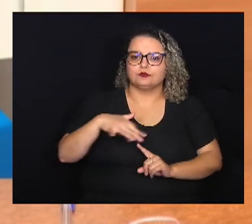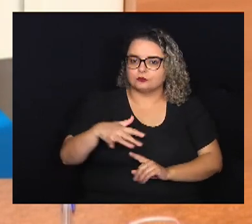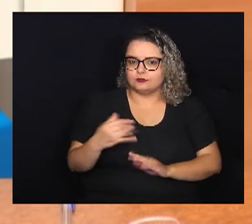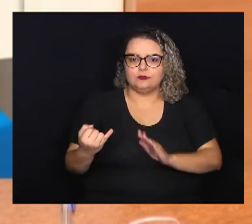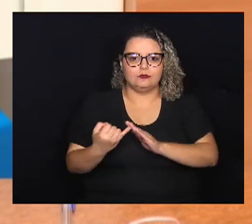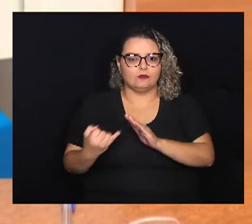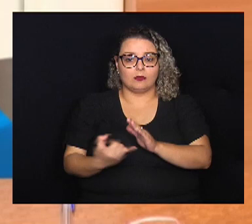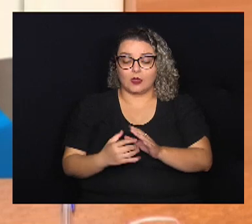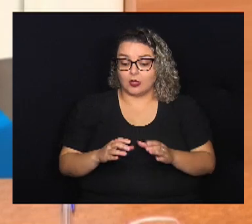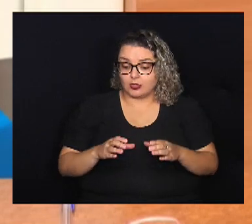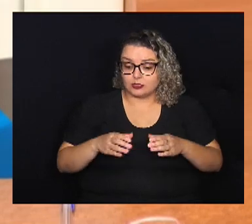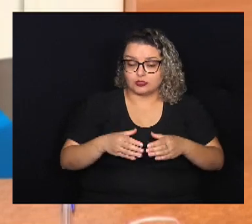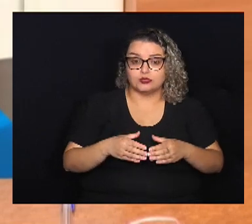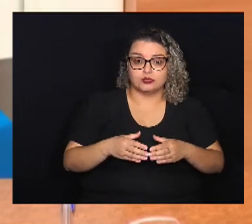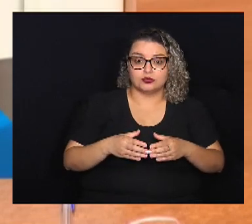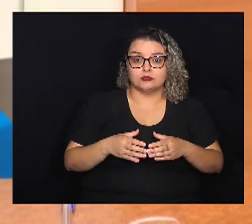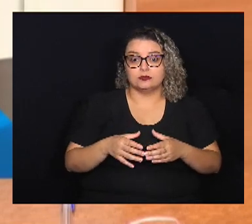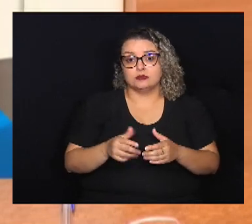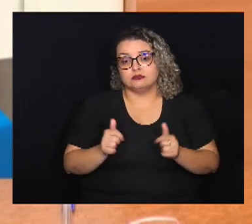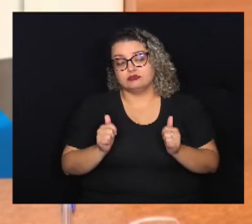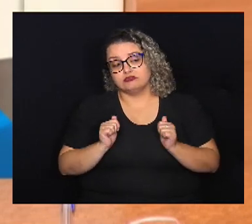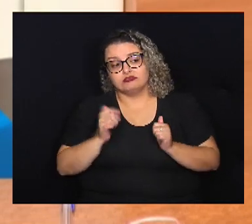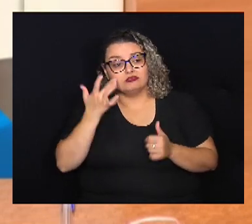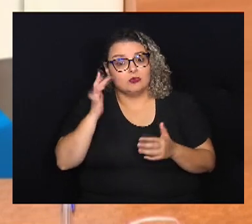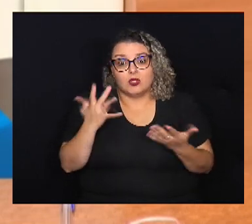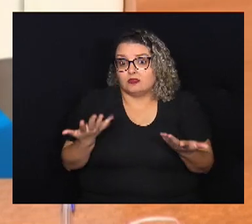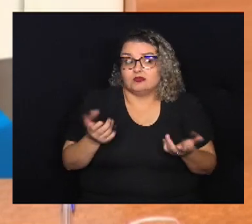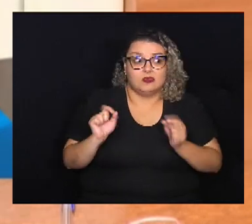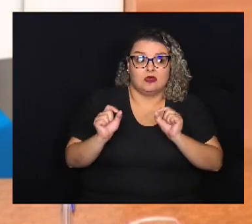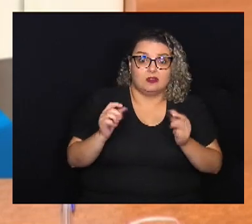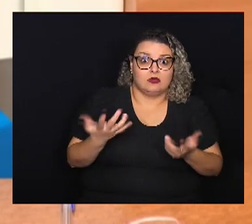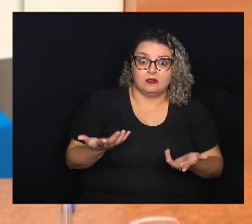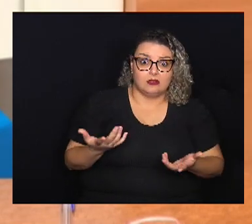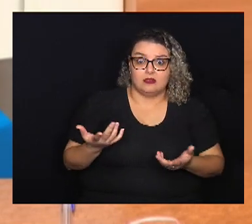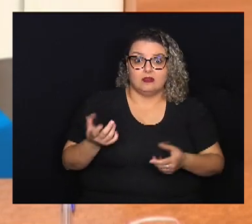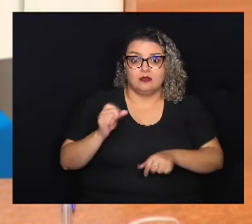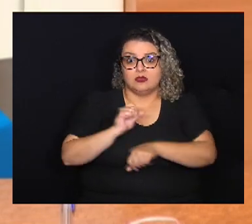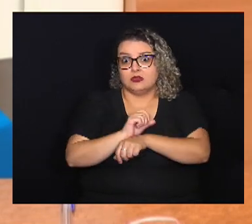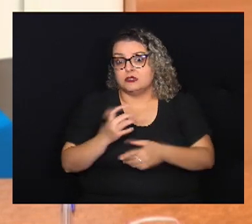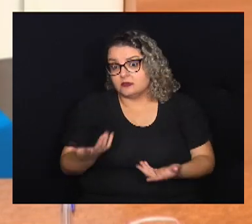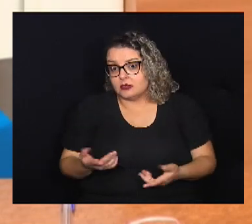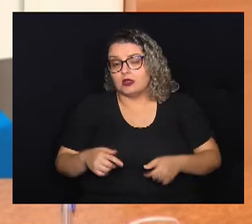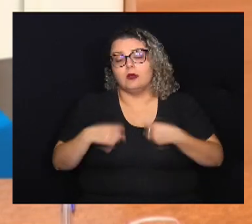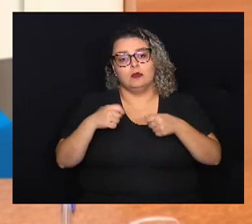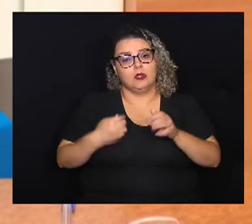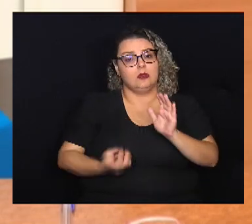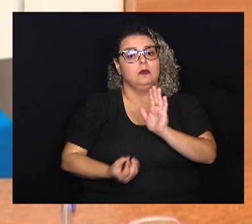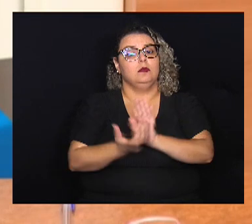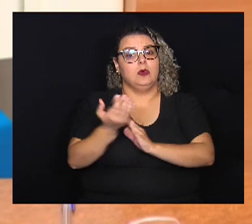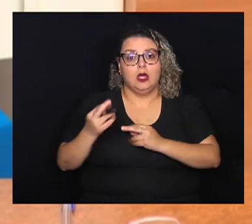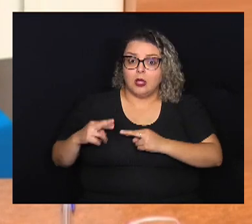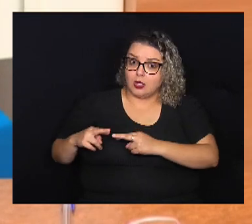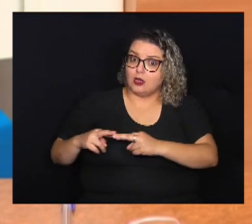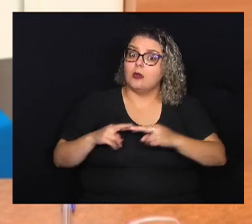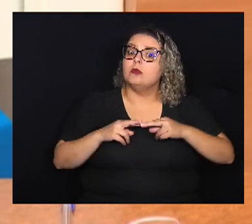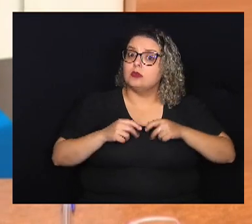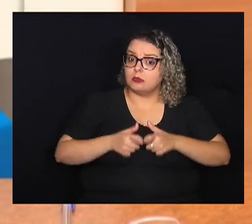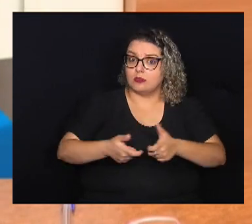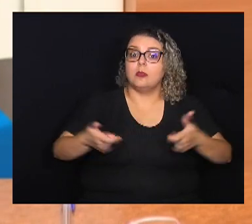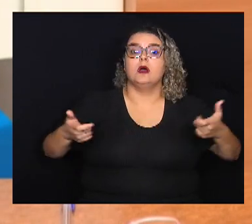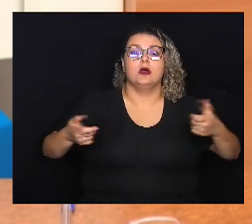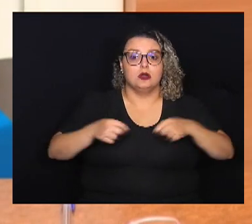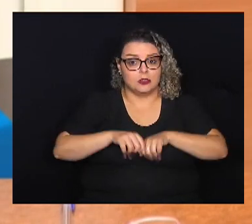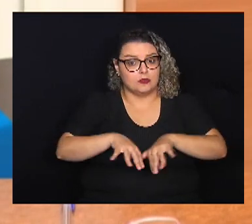grupos que estão meio que adormecidos não sei o não está esperando a gente precisa criar uma rede mais ampla dessa